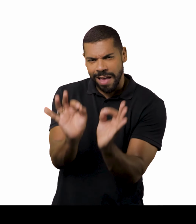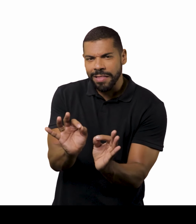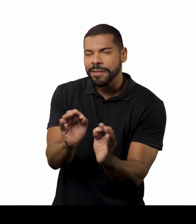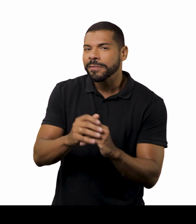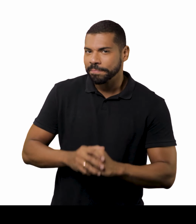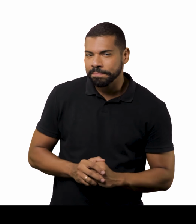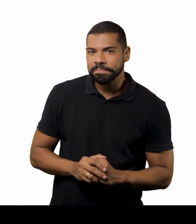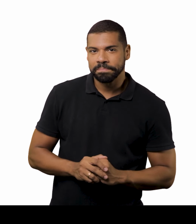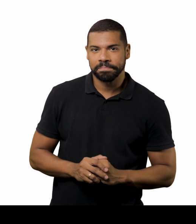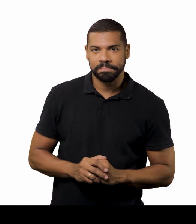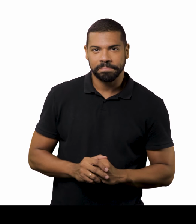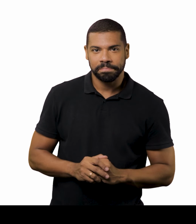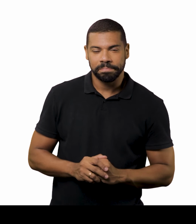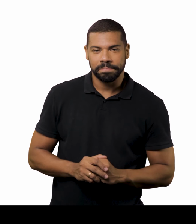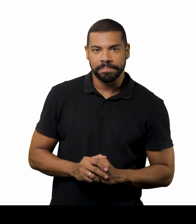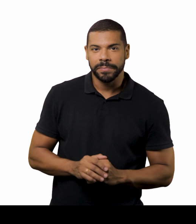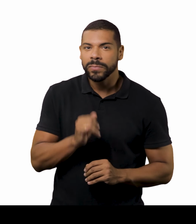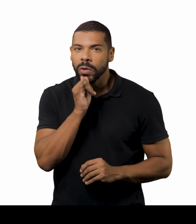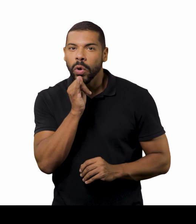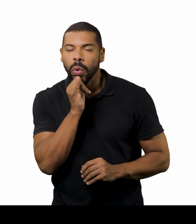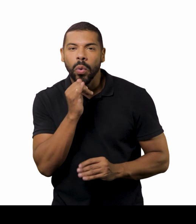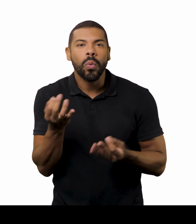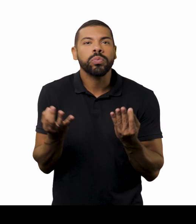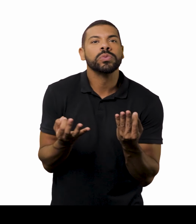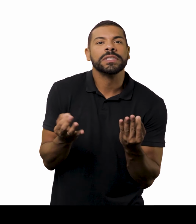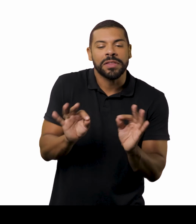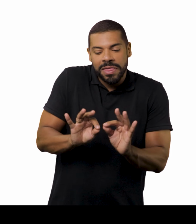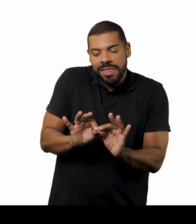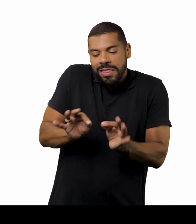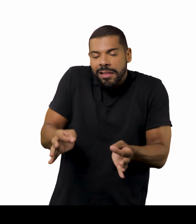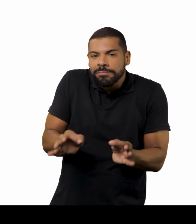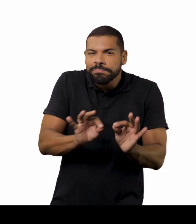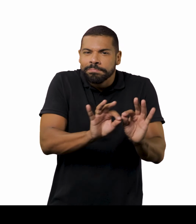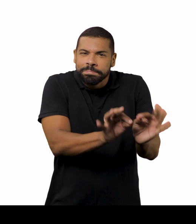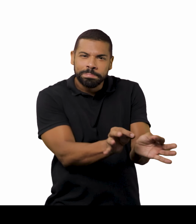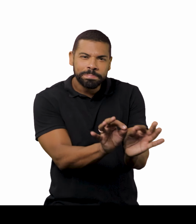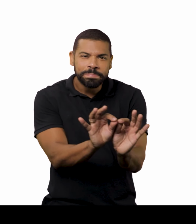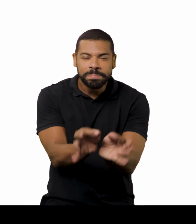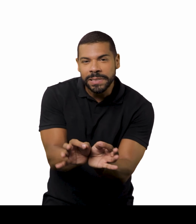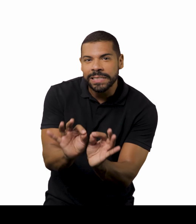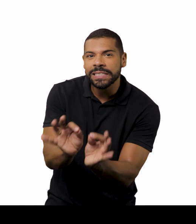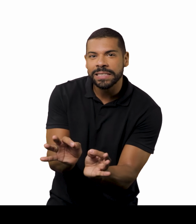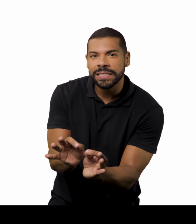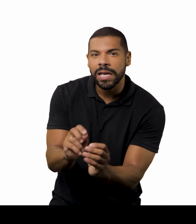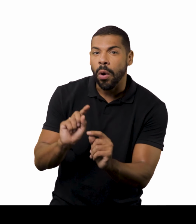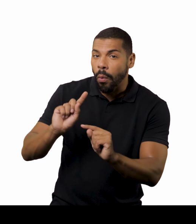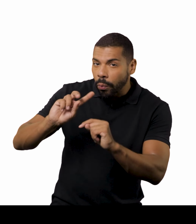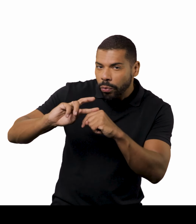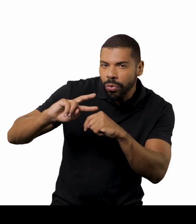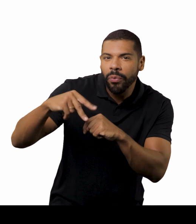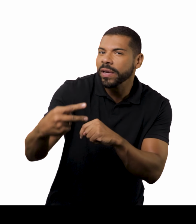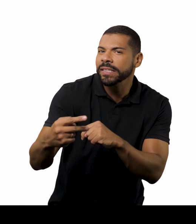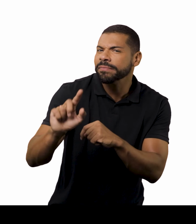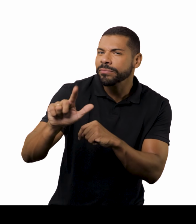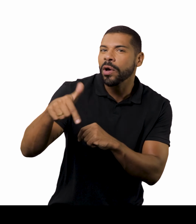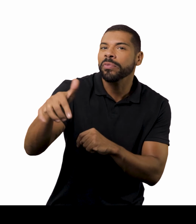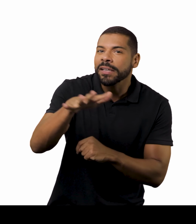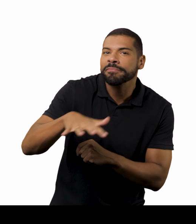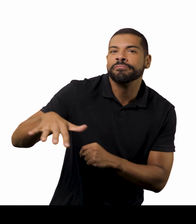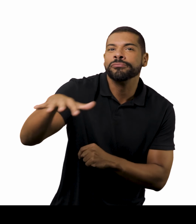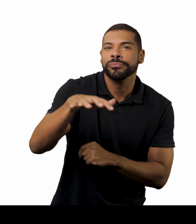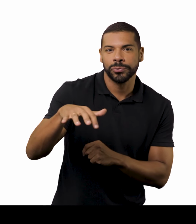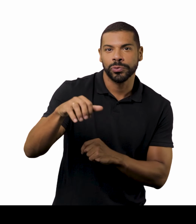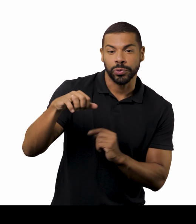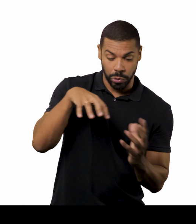né? De uma exatidão na simplicidade. Aquilo é a consequência do que